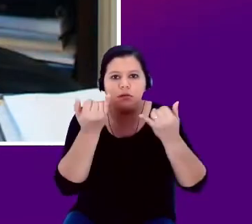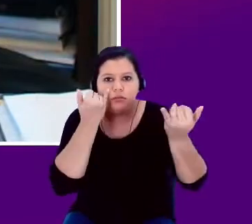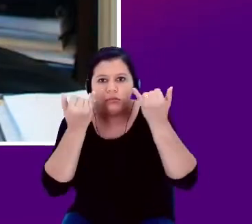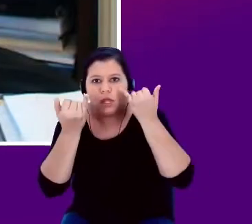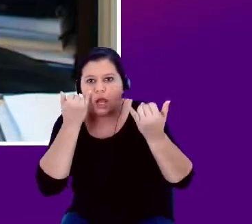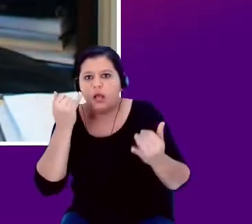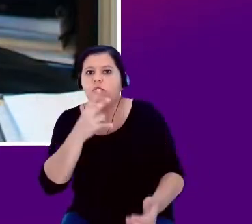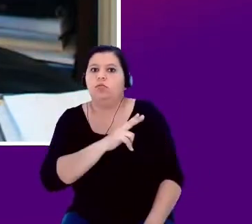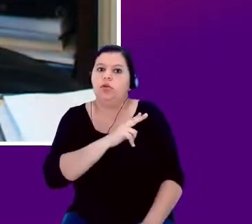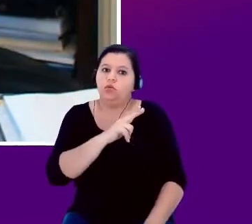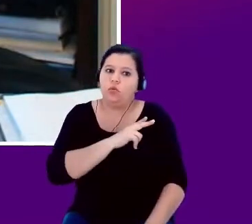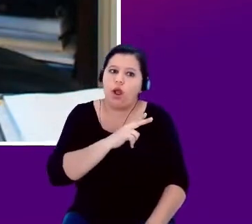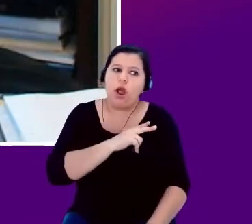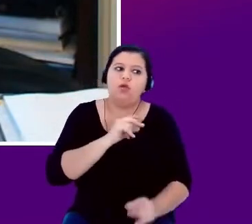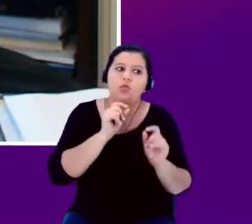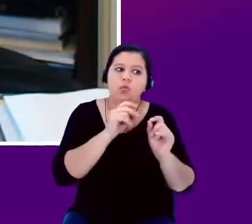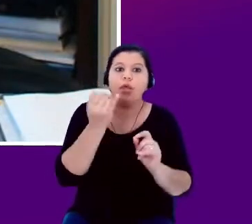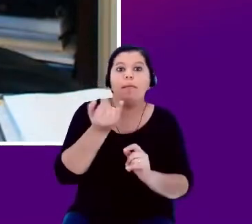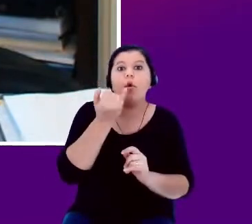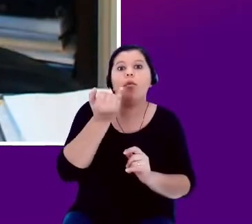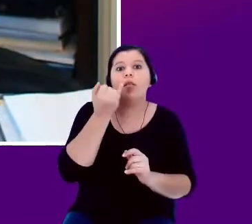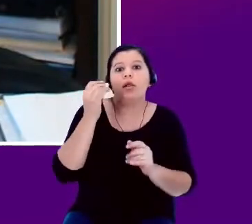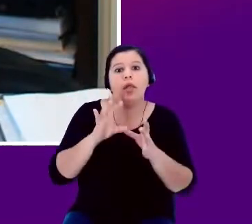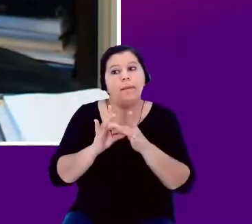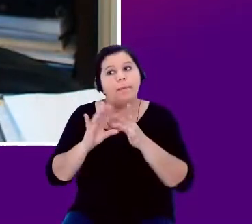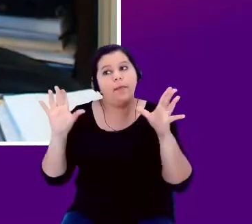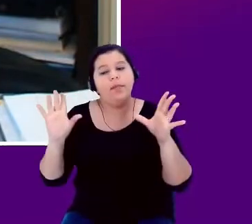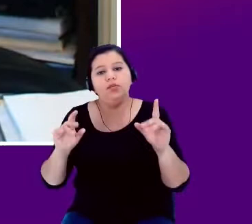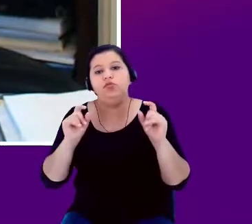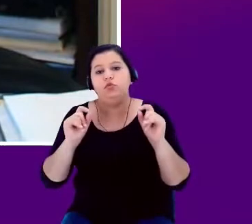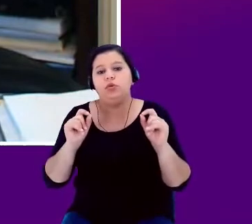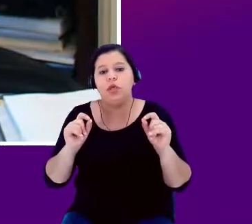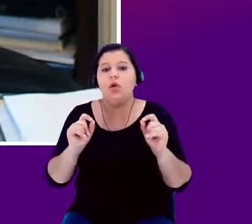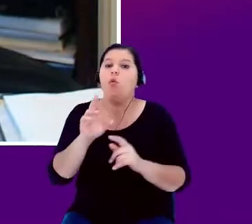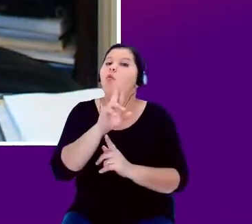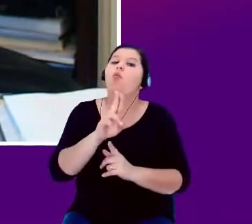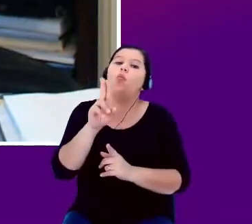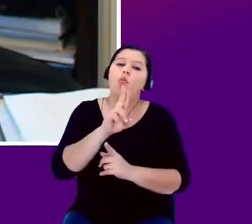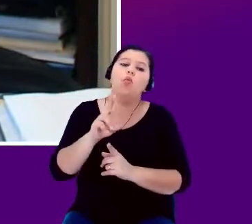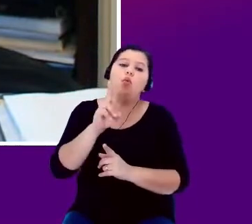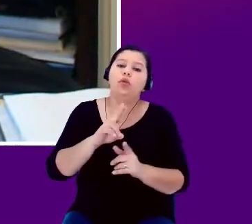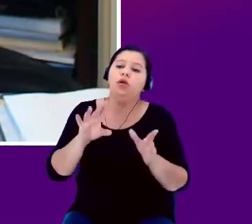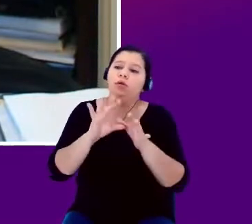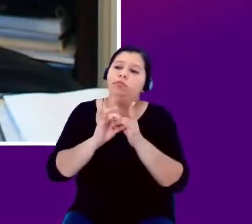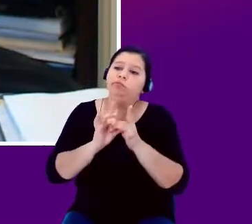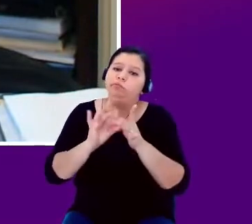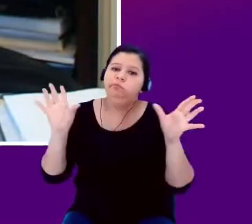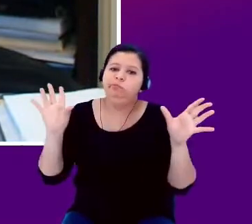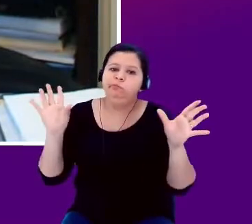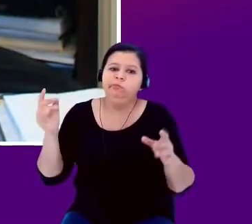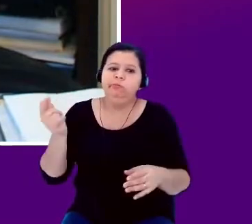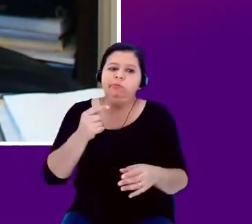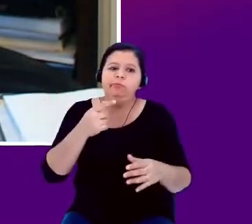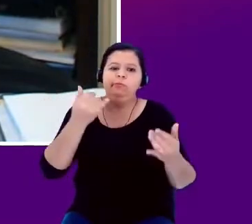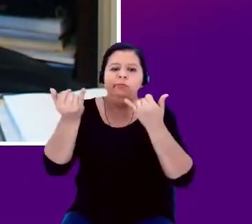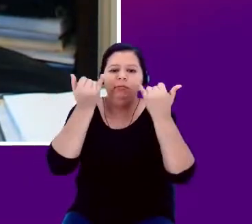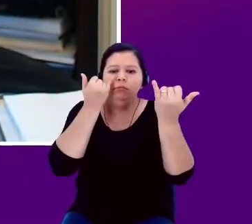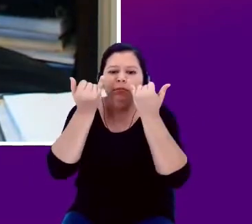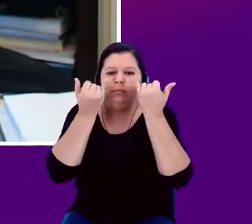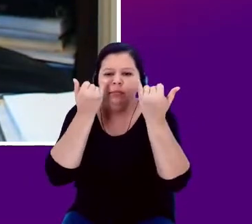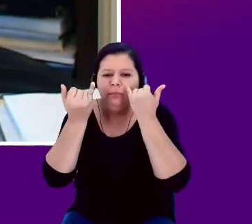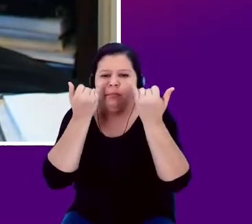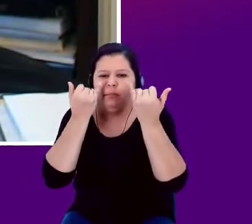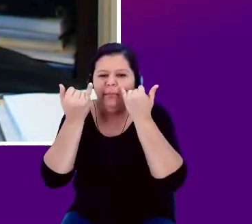que for relevante e permitir um intercâmbio e um uso intenso desses dados para